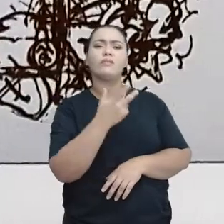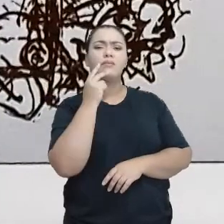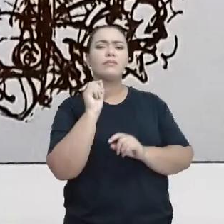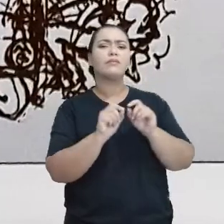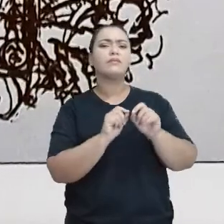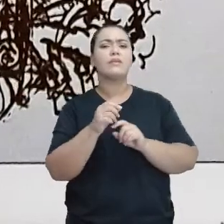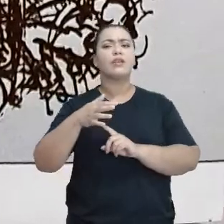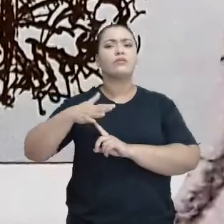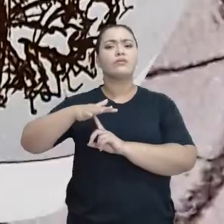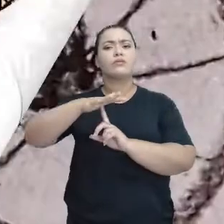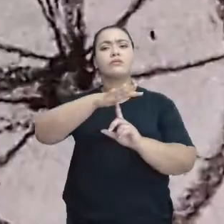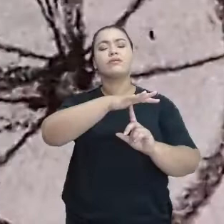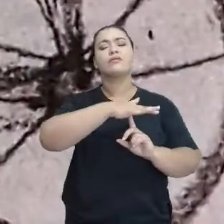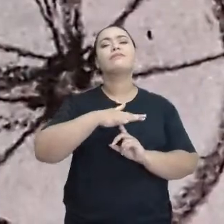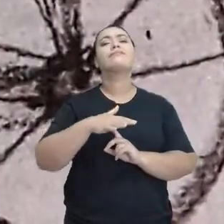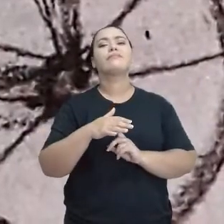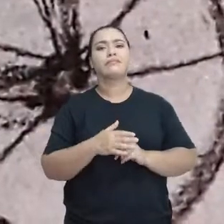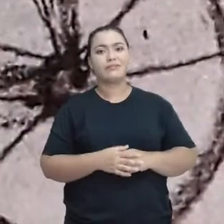um helicóptero.